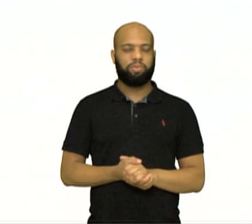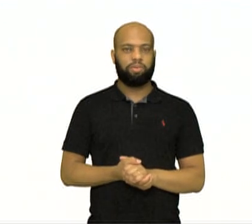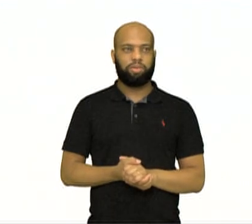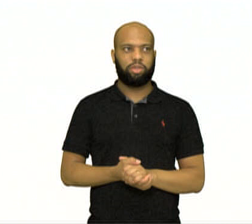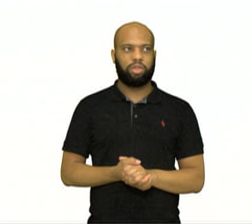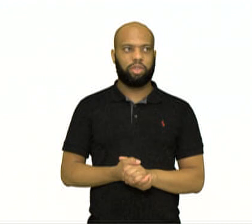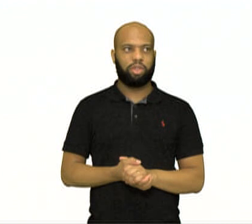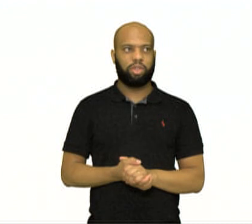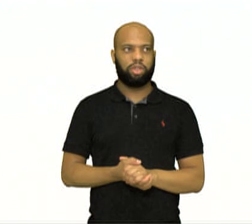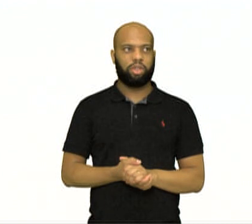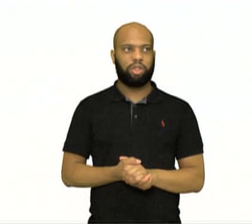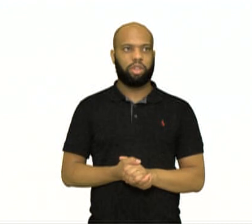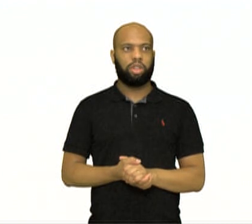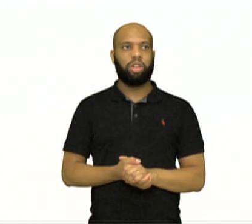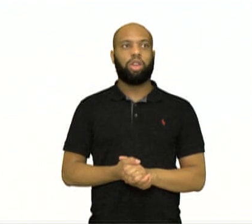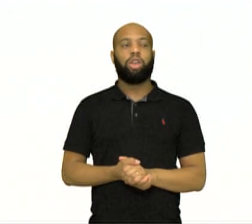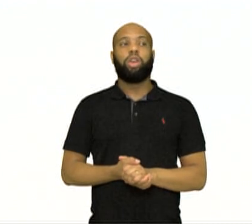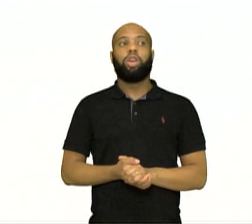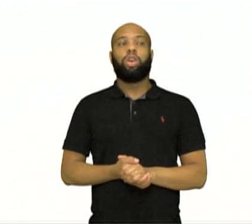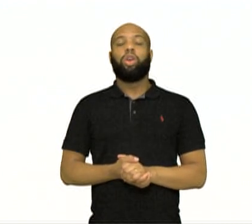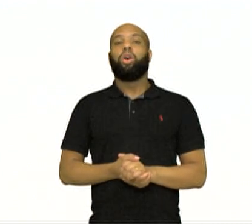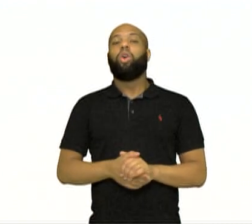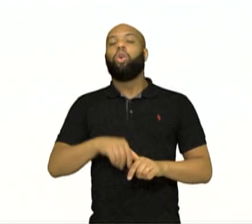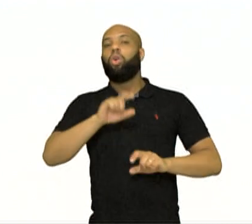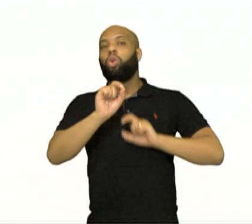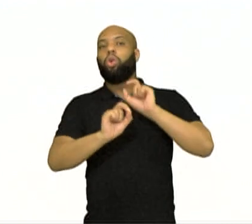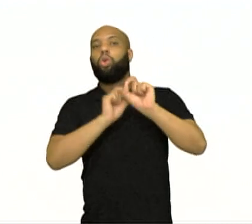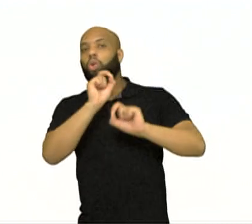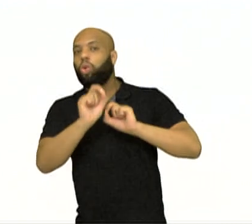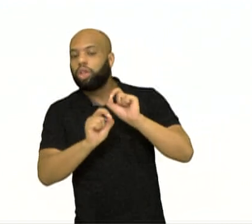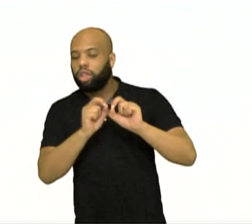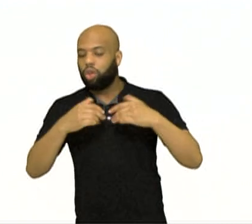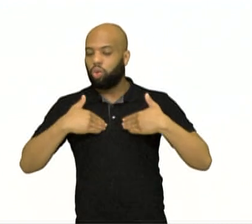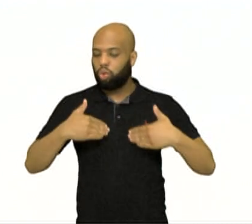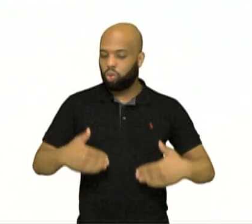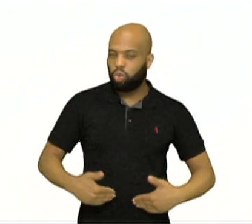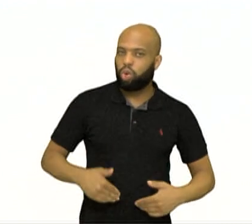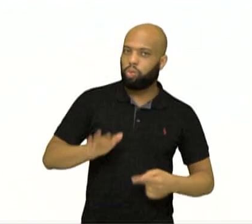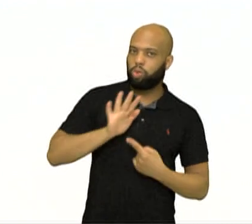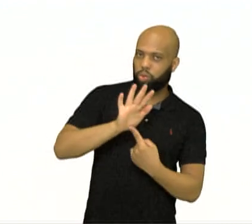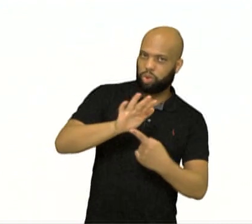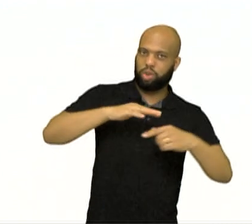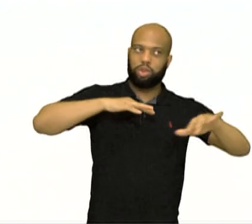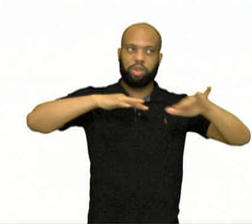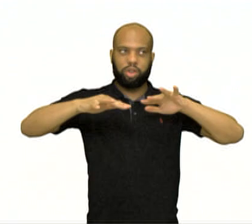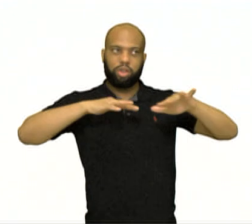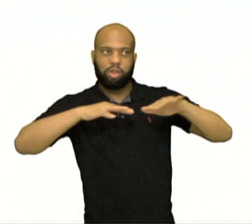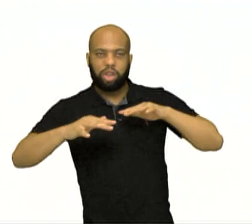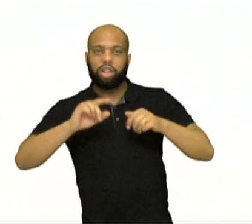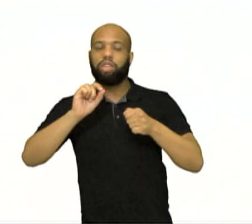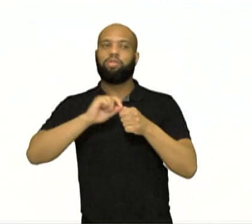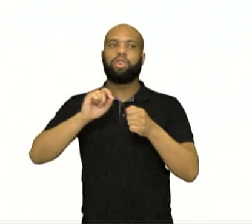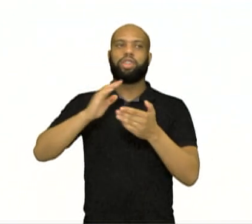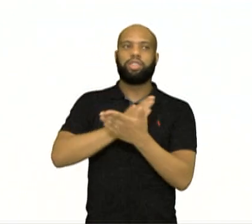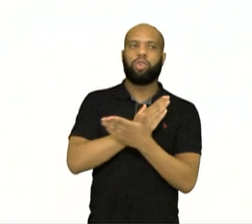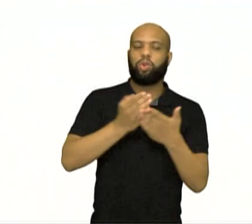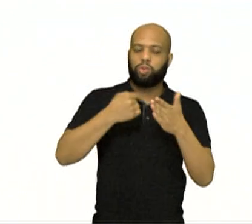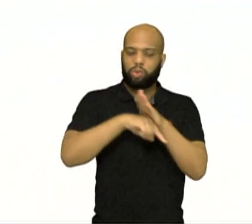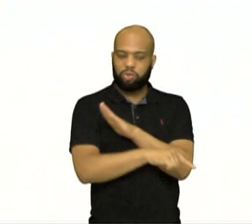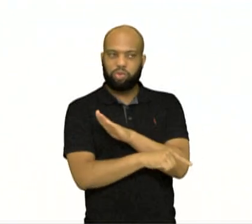Pessoal, o que nos pode dizer o corpo quando se move, quando imprime determinadas intensidades, quando cria